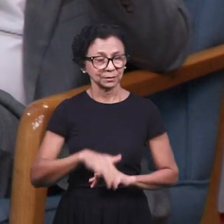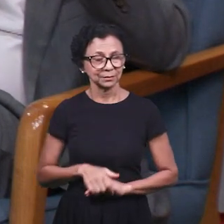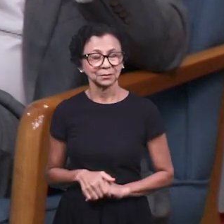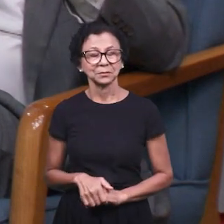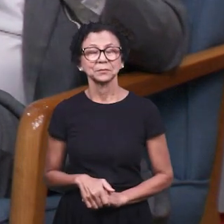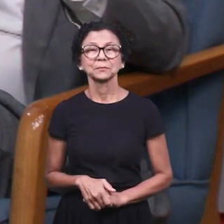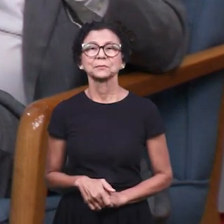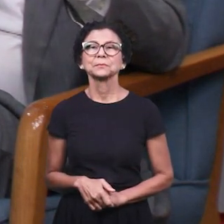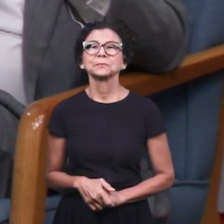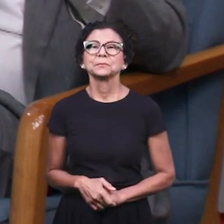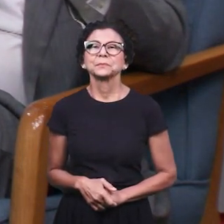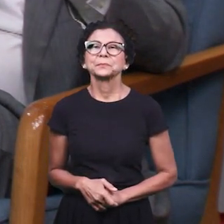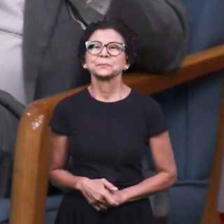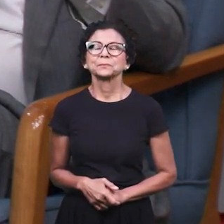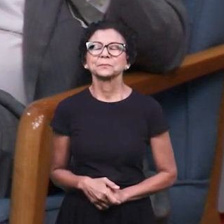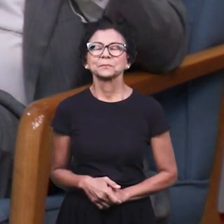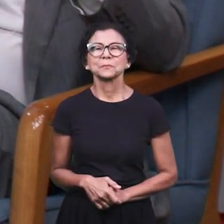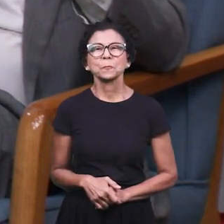quê? Olha,